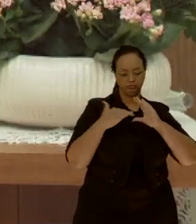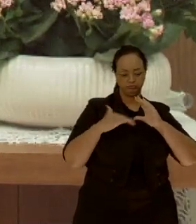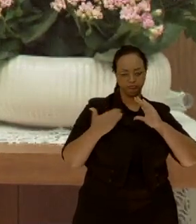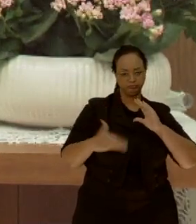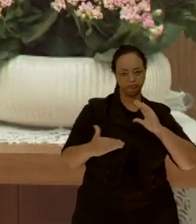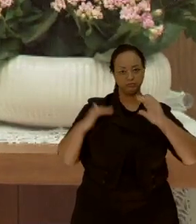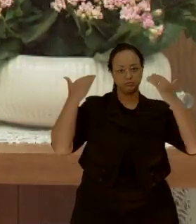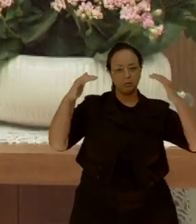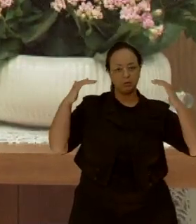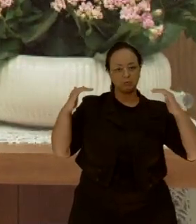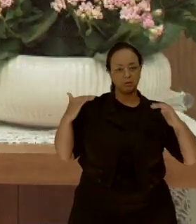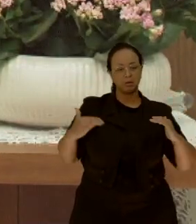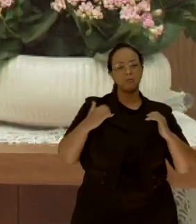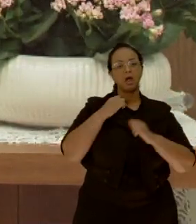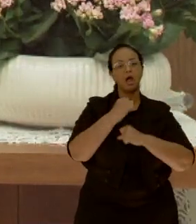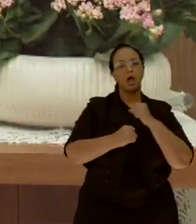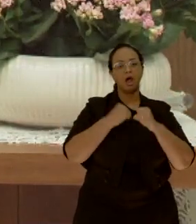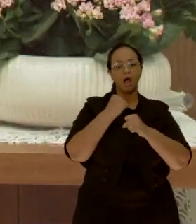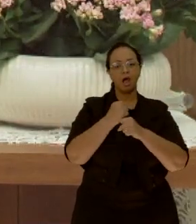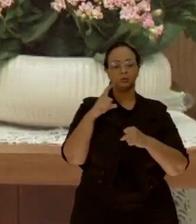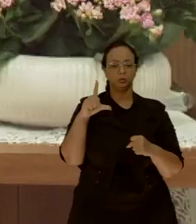Anualmente, nós recebemos aqui, ó,